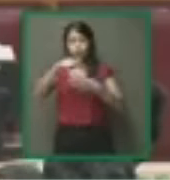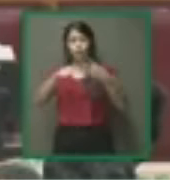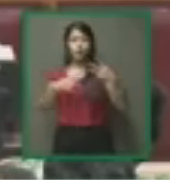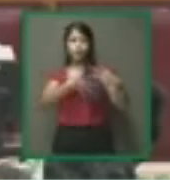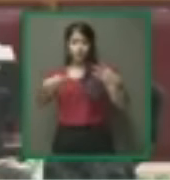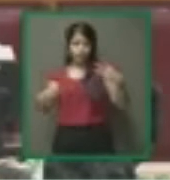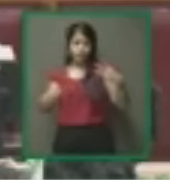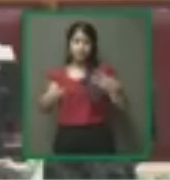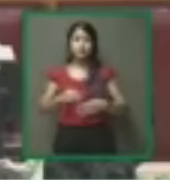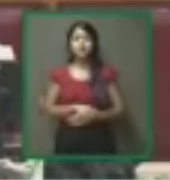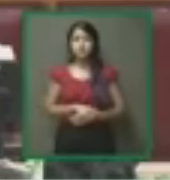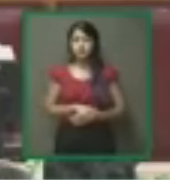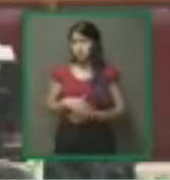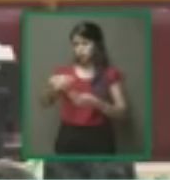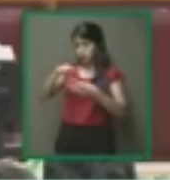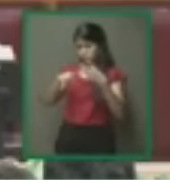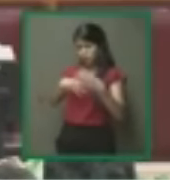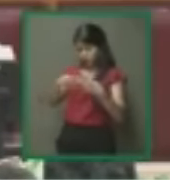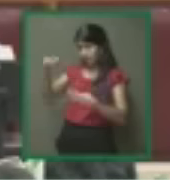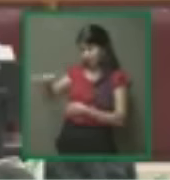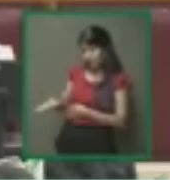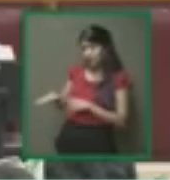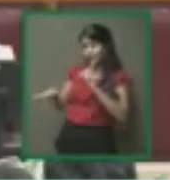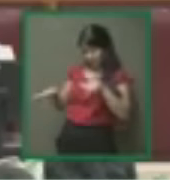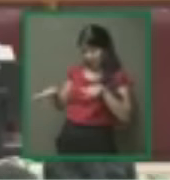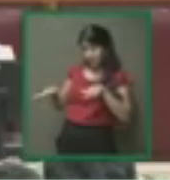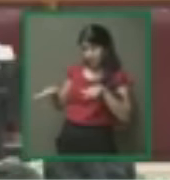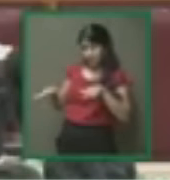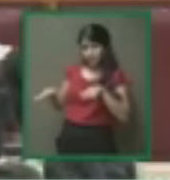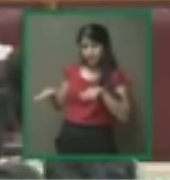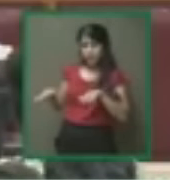crianças. Seus filhos são crianças ainda, né?